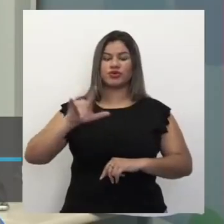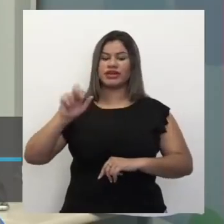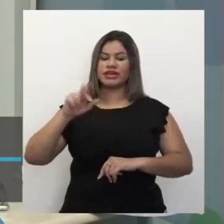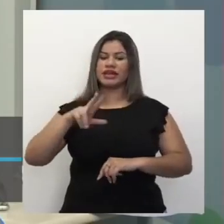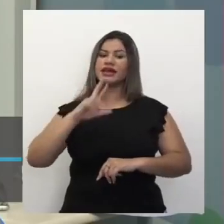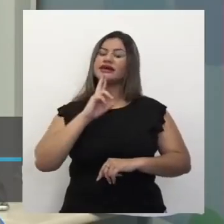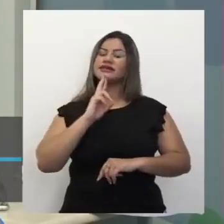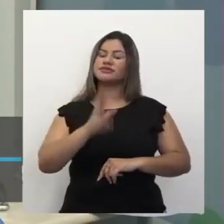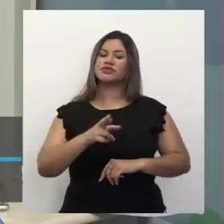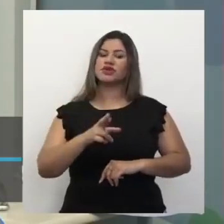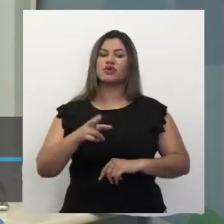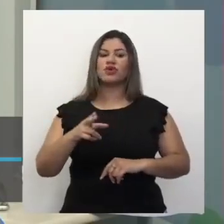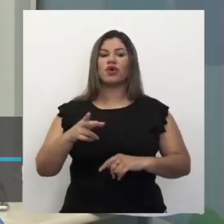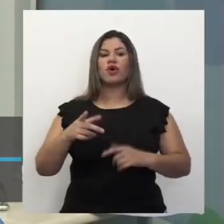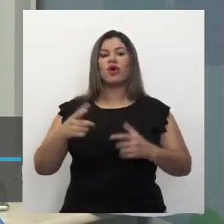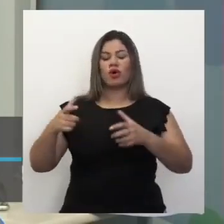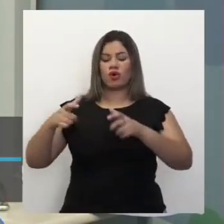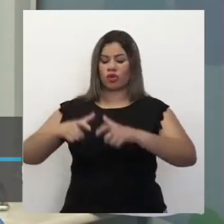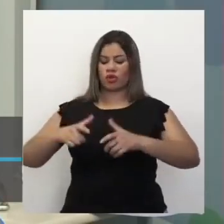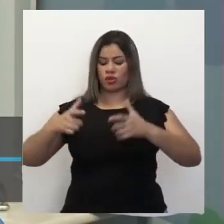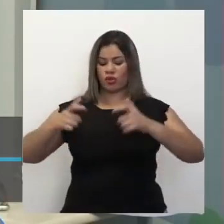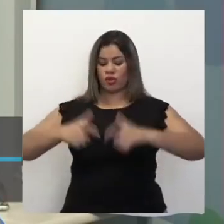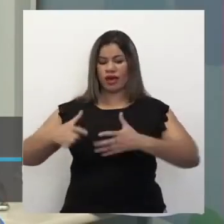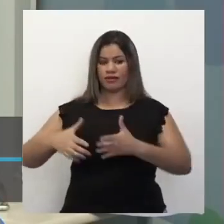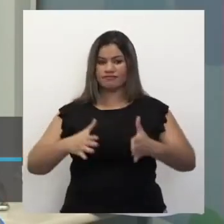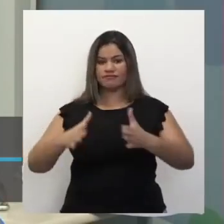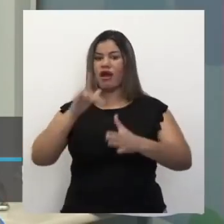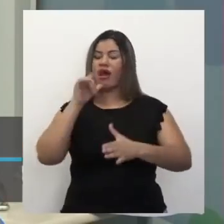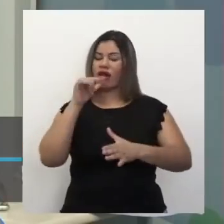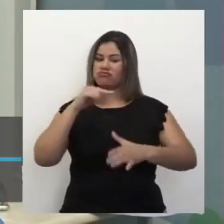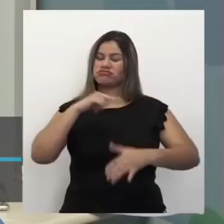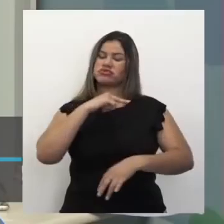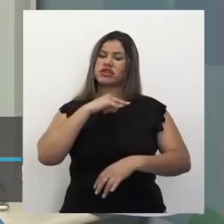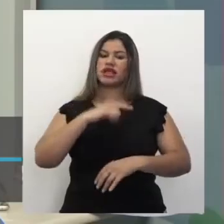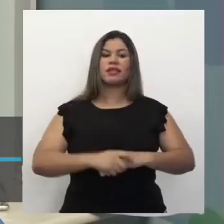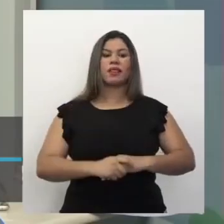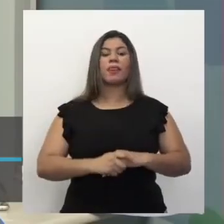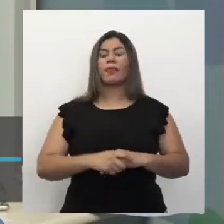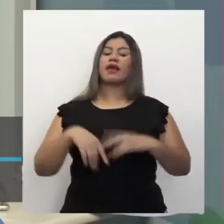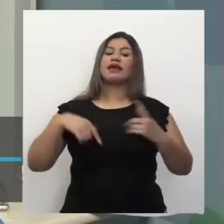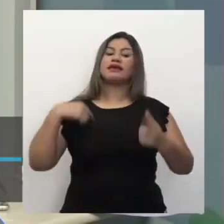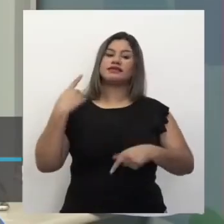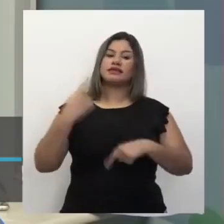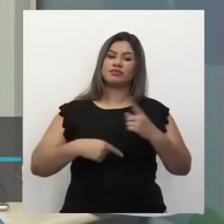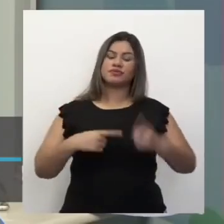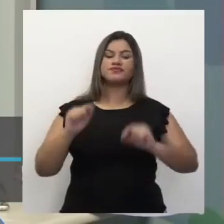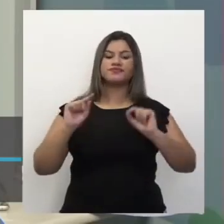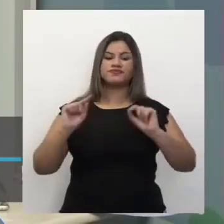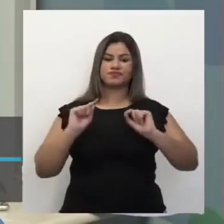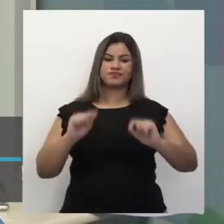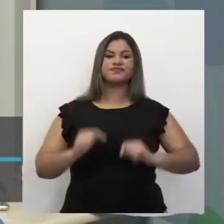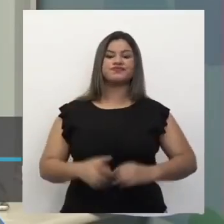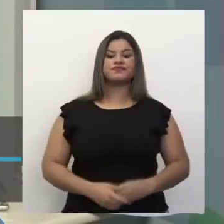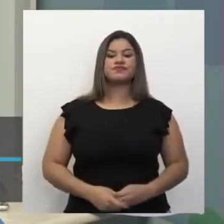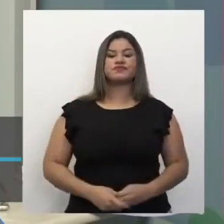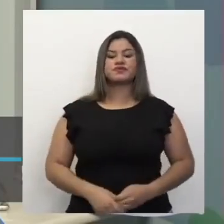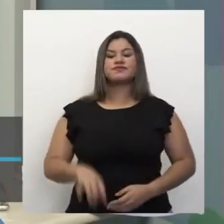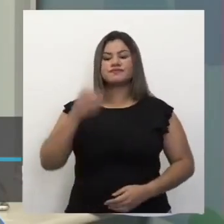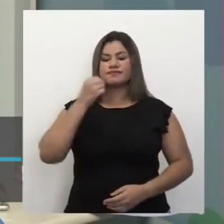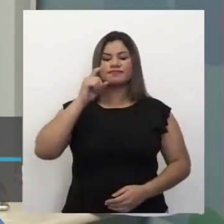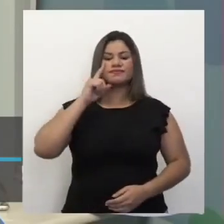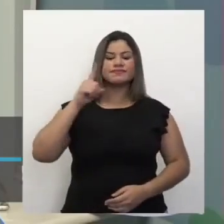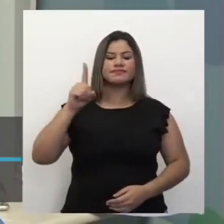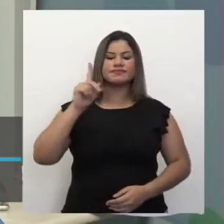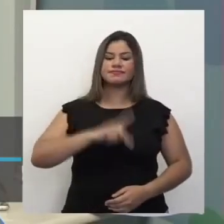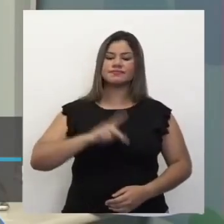basicamente fontes de água. E aí logo em seguida foi uma coincidência feliz, o bom dia aqui da